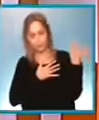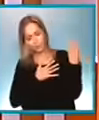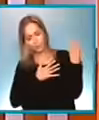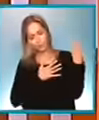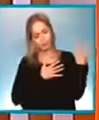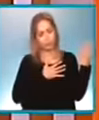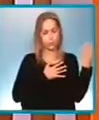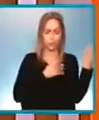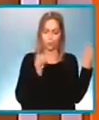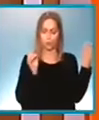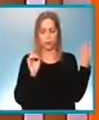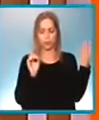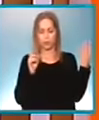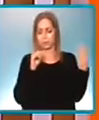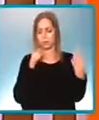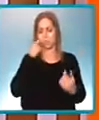fado, nem